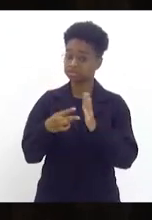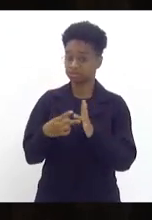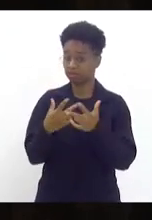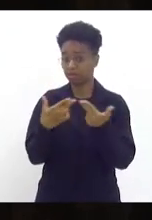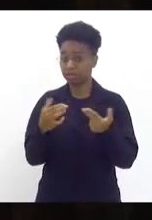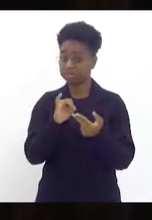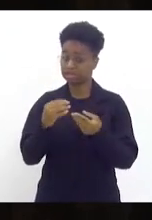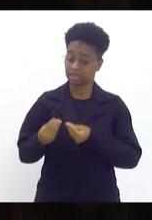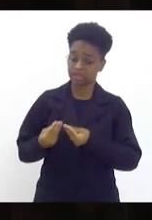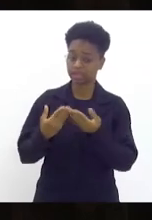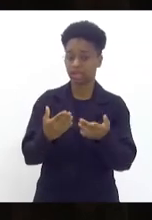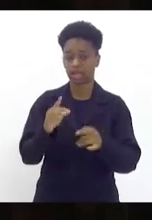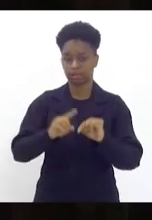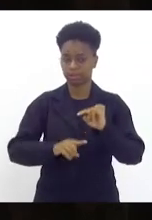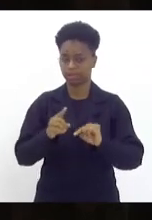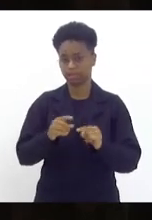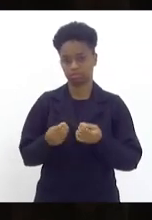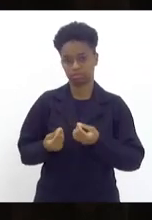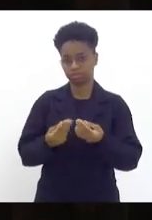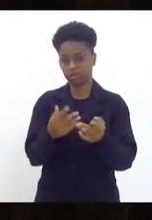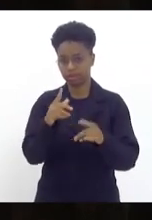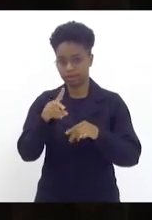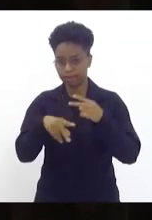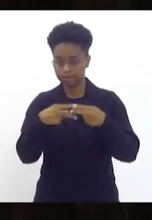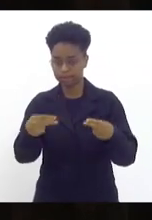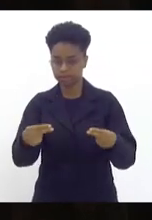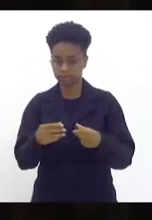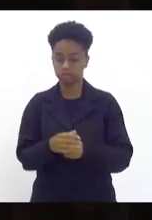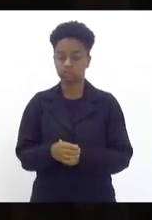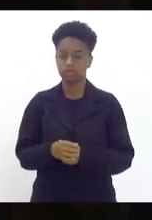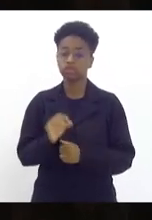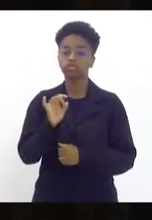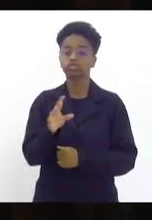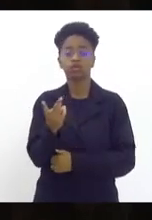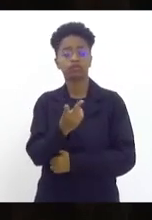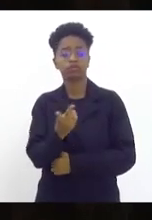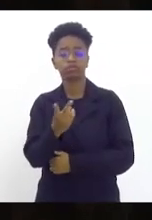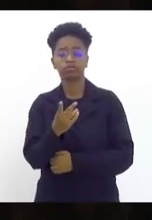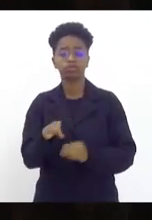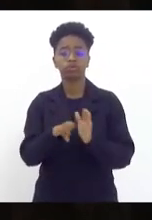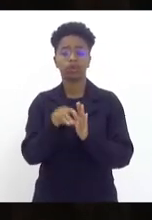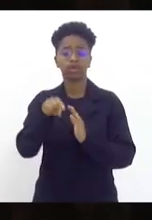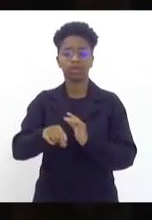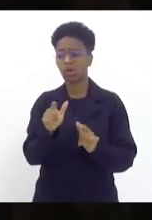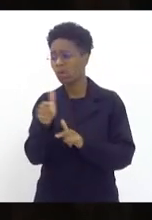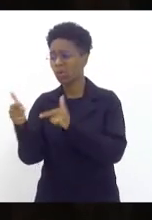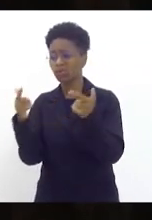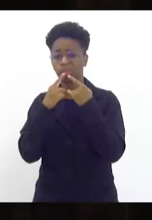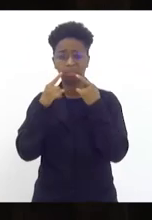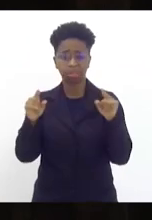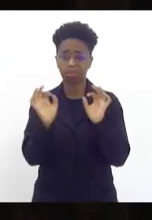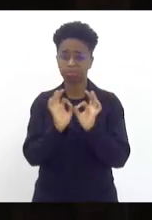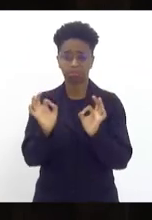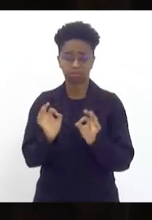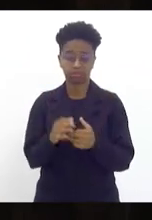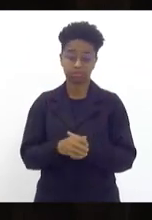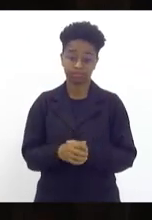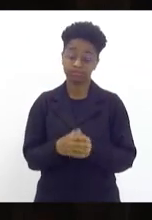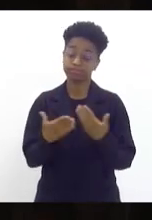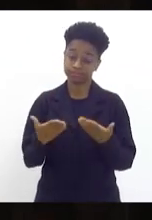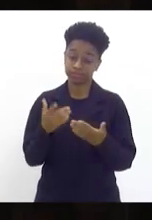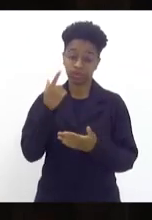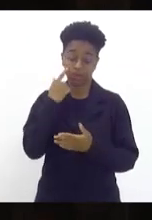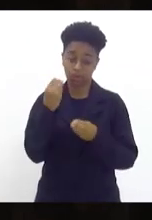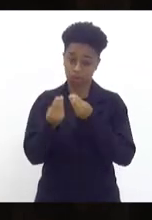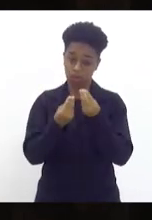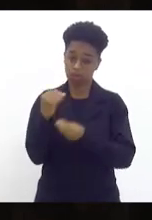dar material. E, por fim, só a senhora e o senhor vieram aqui. Nenhum pai reclamou disso. Né? Então, olha como é